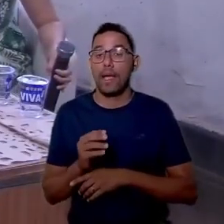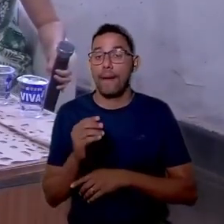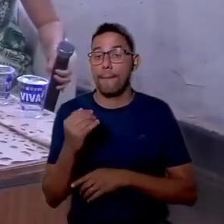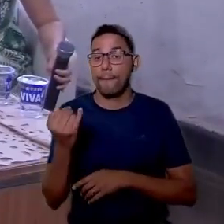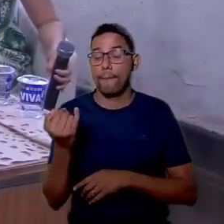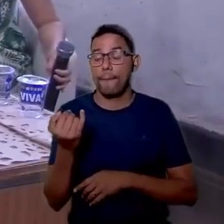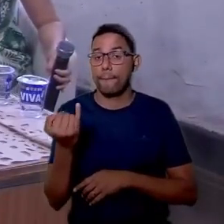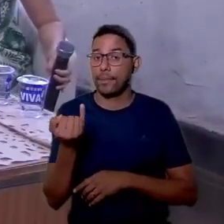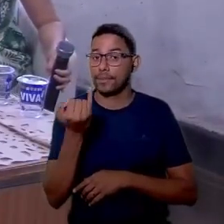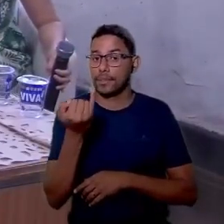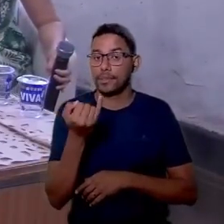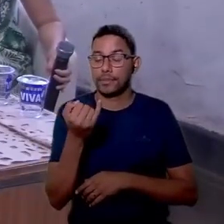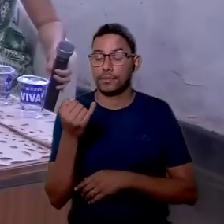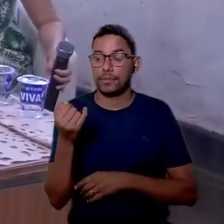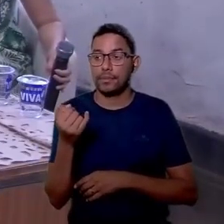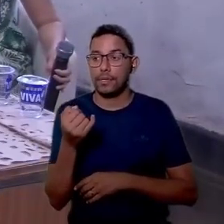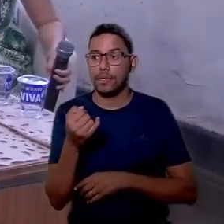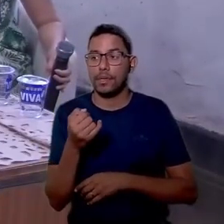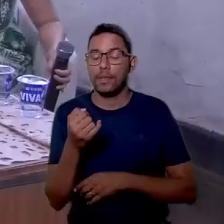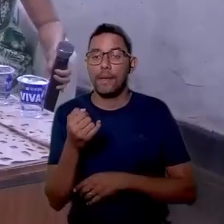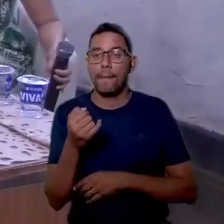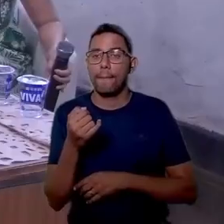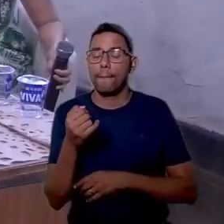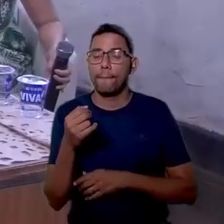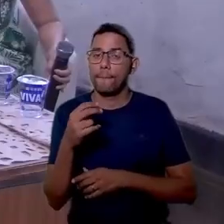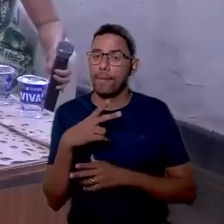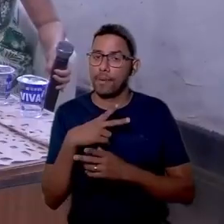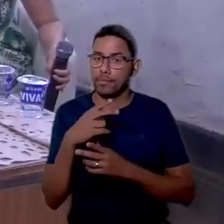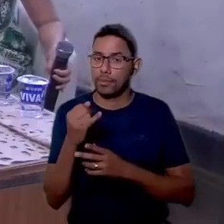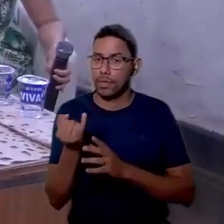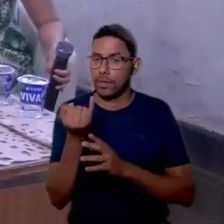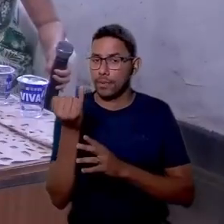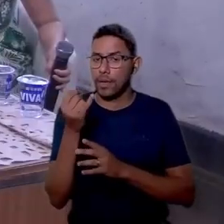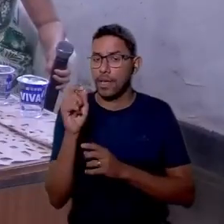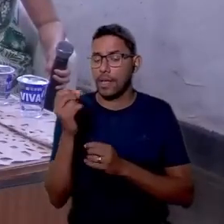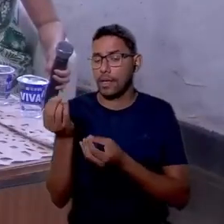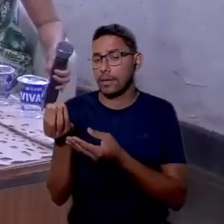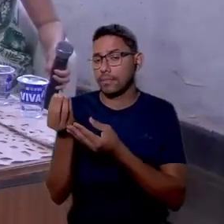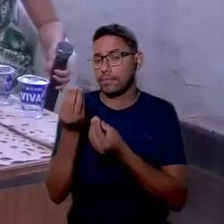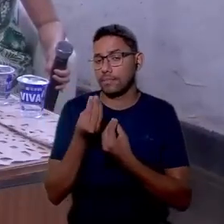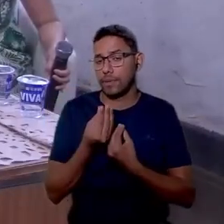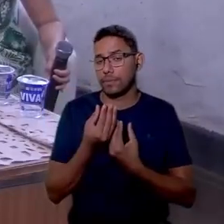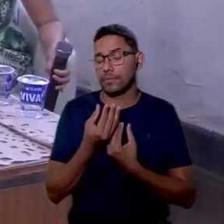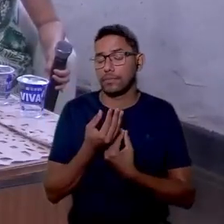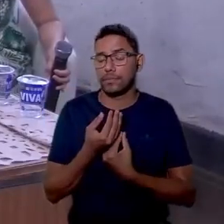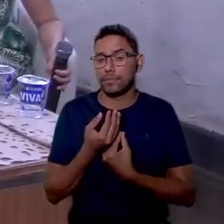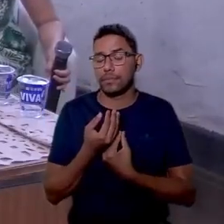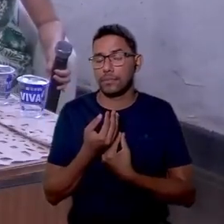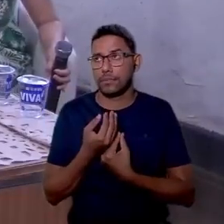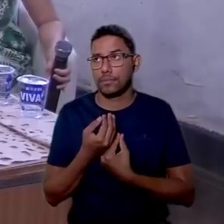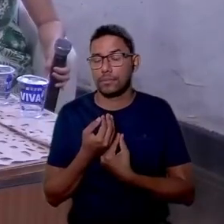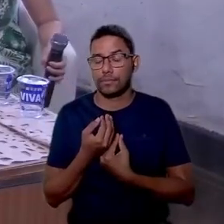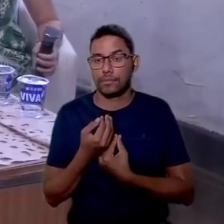saúde, ele permite que você tire do seu imposto. Quem é o beneficiário